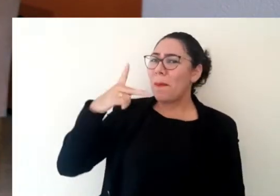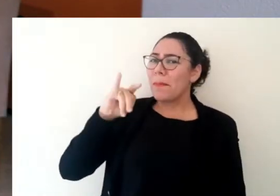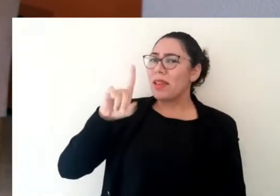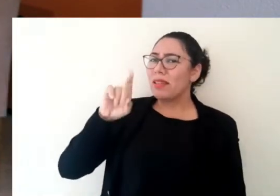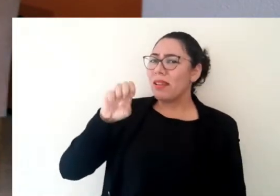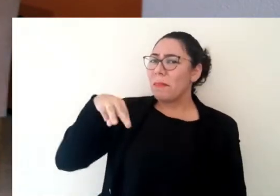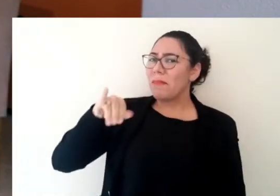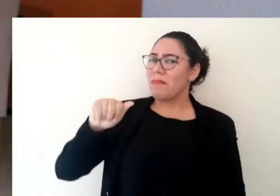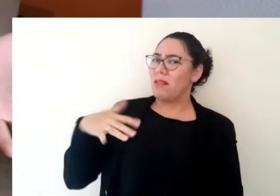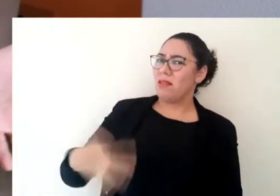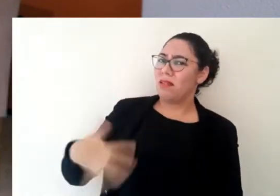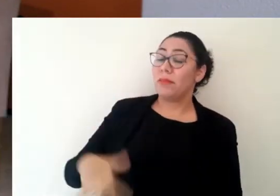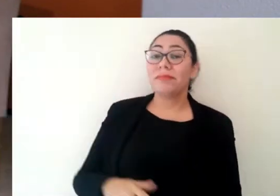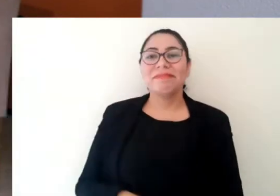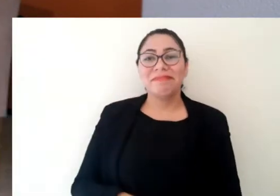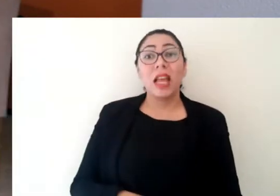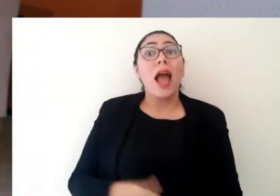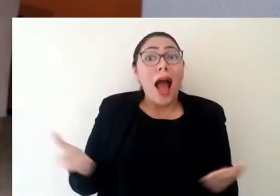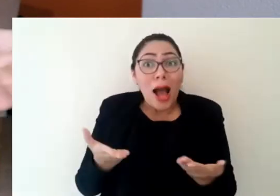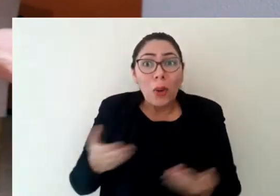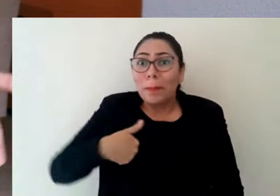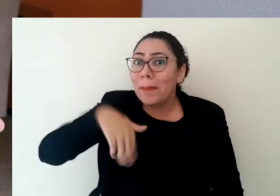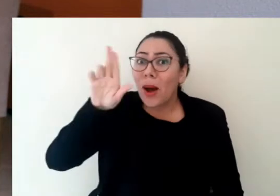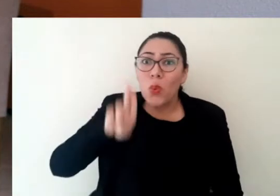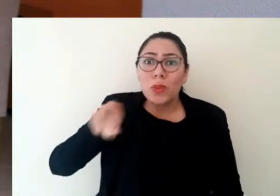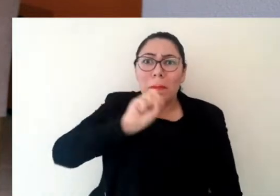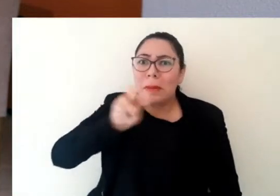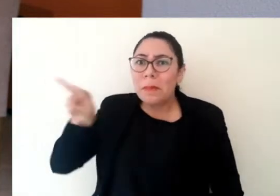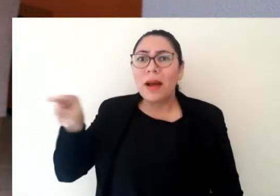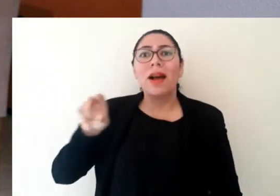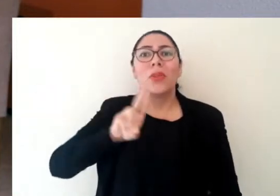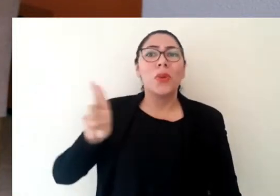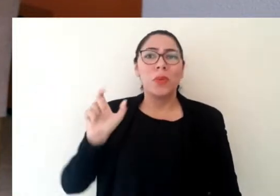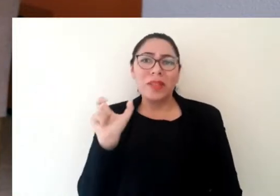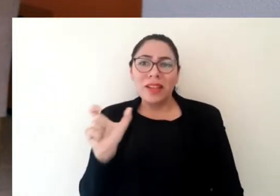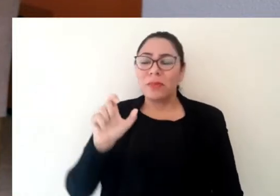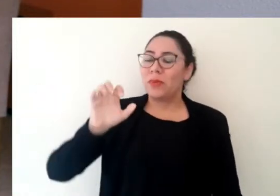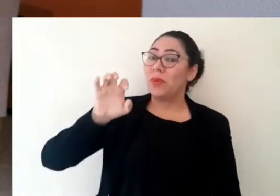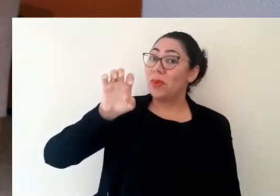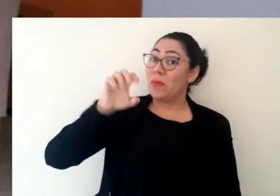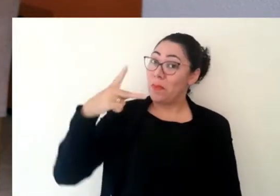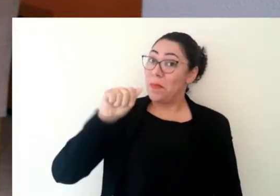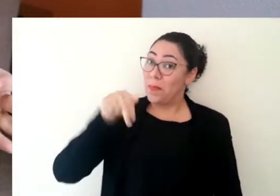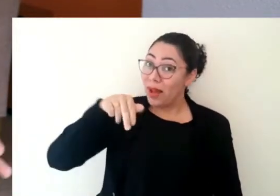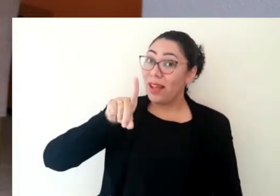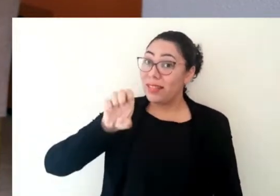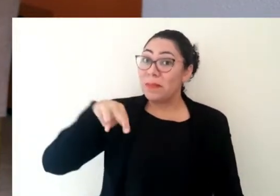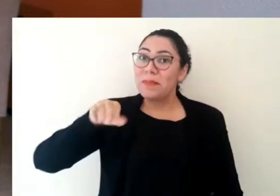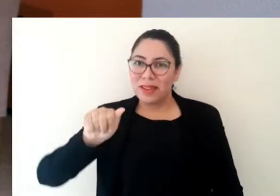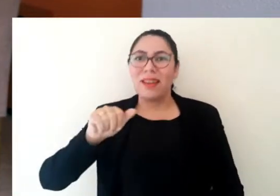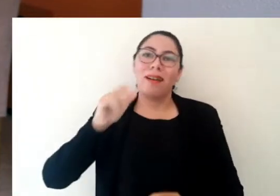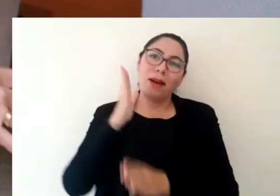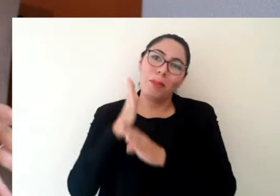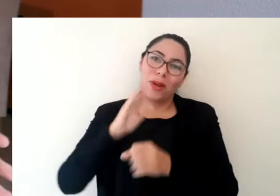E também agora deve estar entrando em contato com o termo pandemia. Afinal, nós estamos vivendo uma pandemia, a do coronavírus,